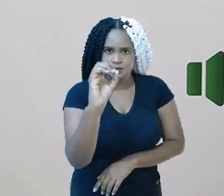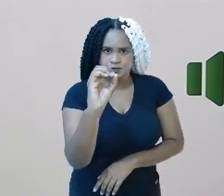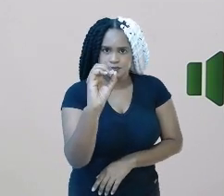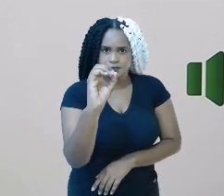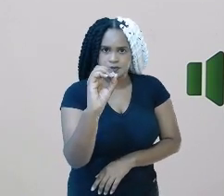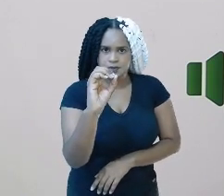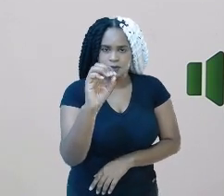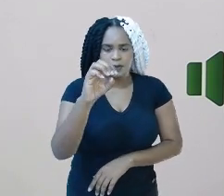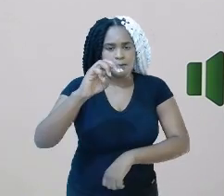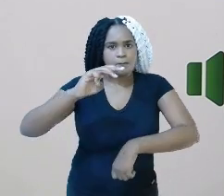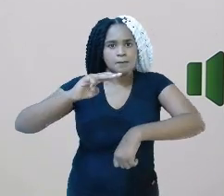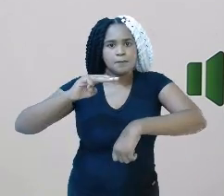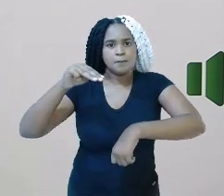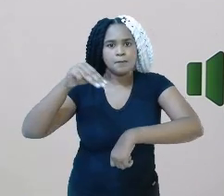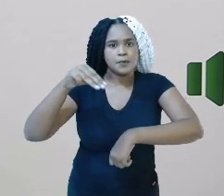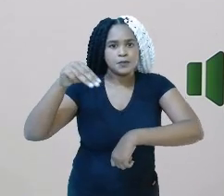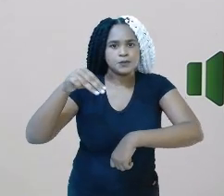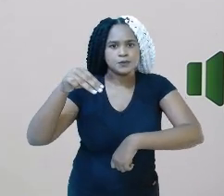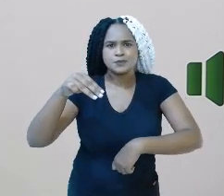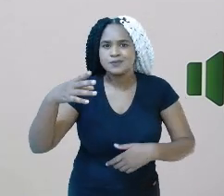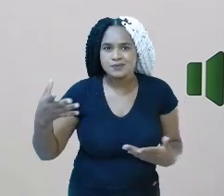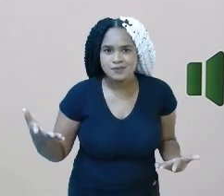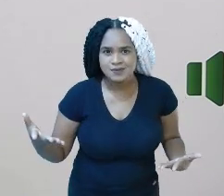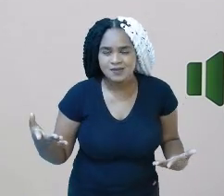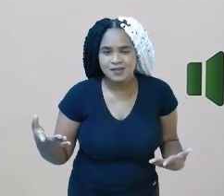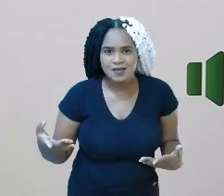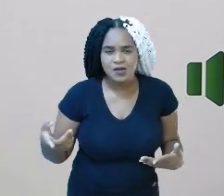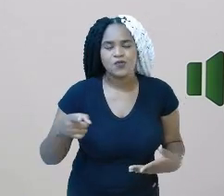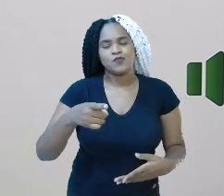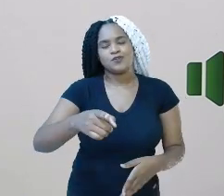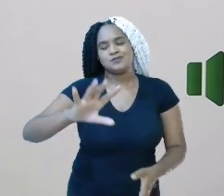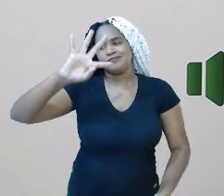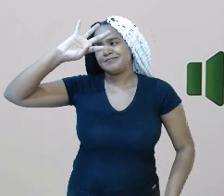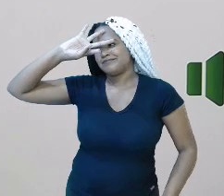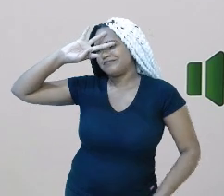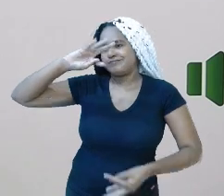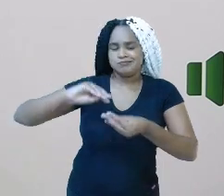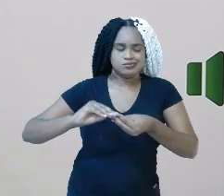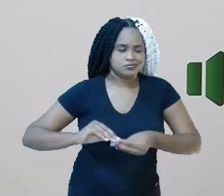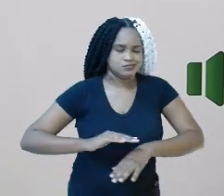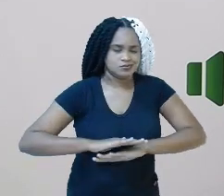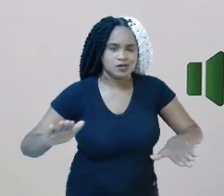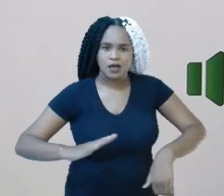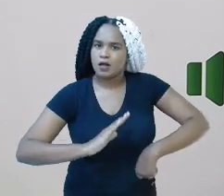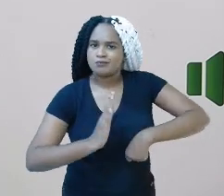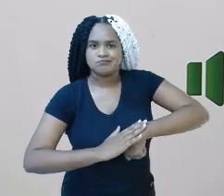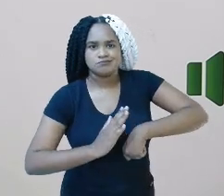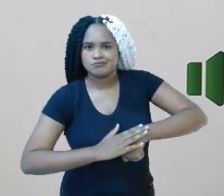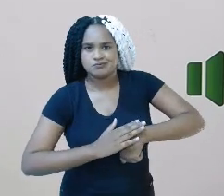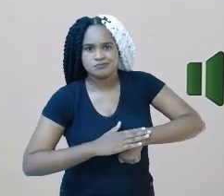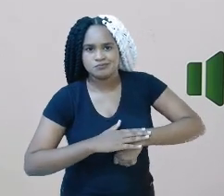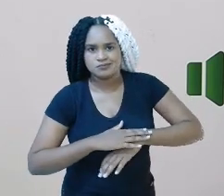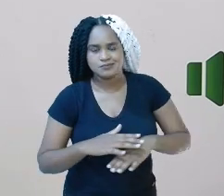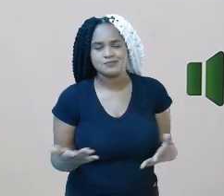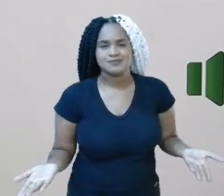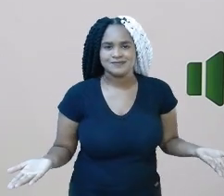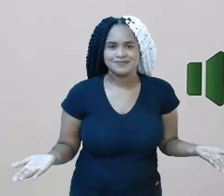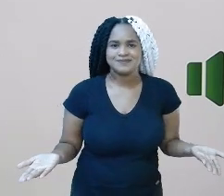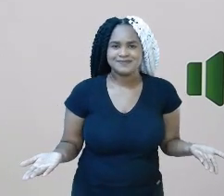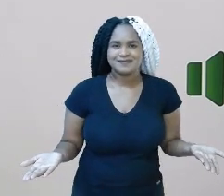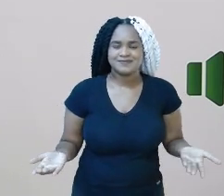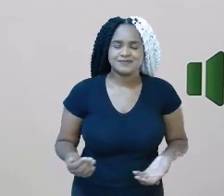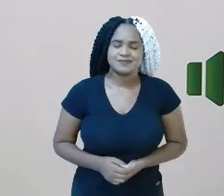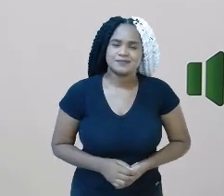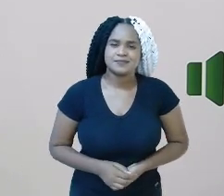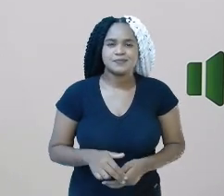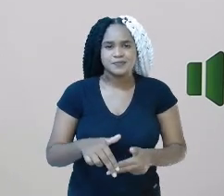50 minutos, você vai falar assim para mim, ah, professora, a senhora está falando de tempo, não é isso? E é para